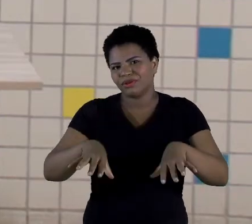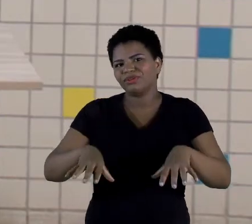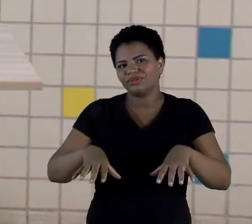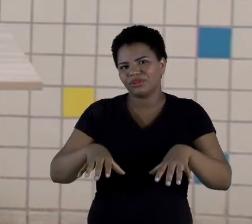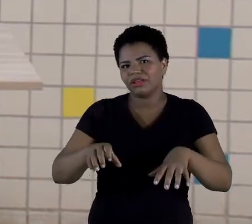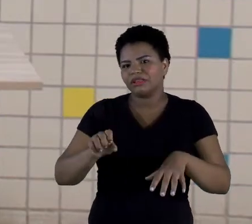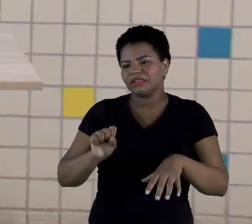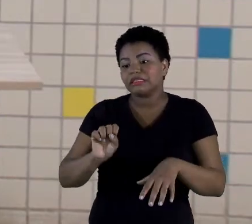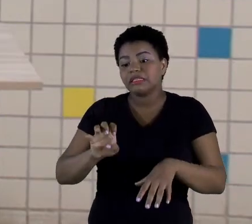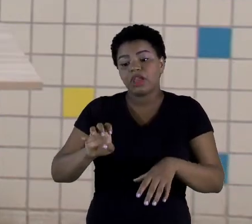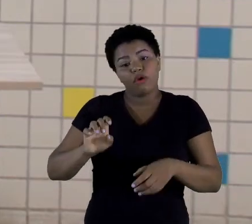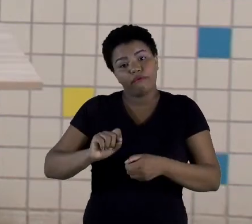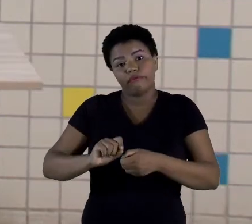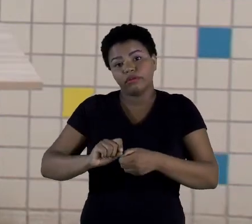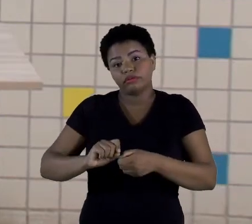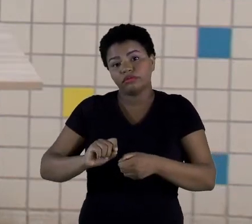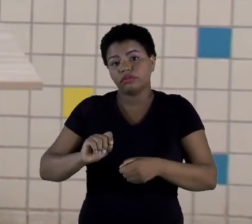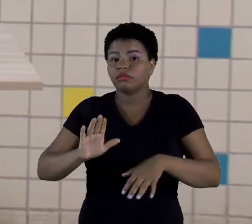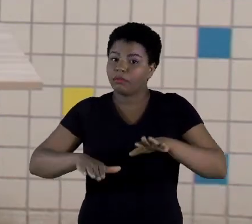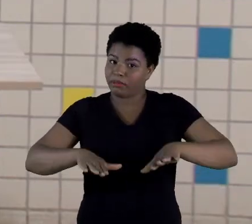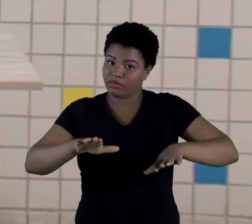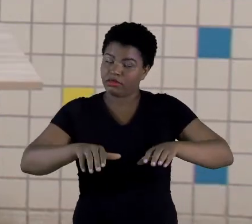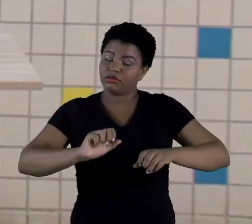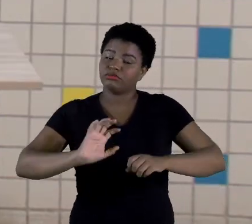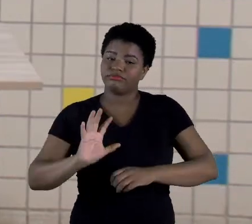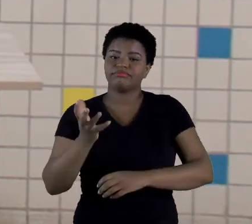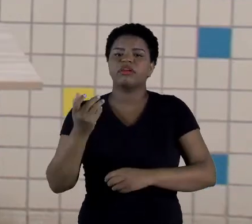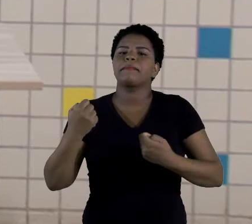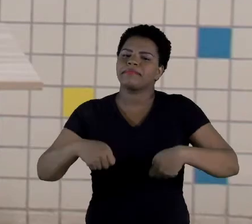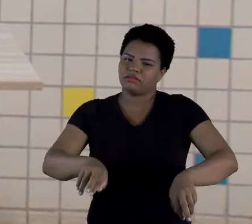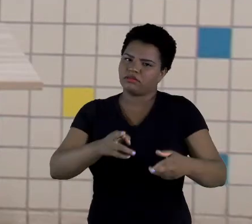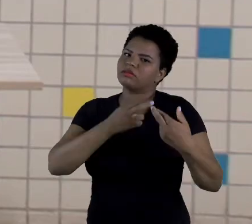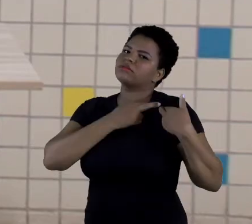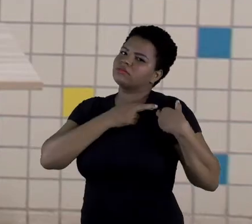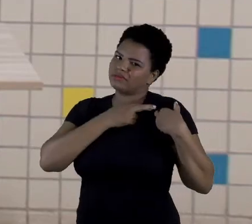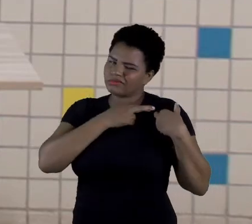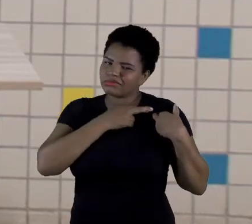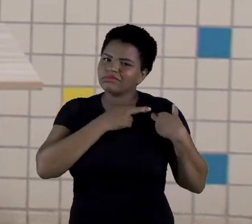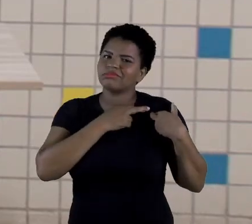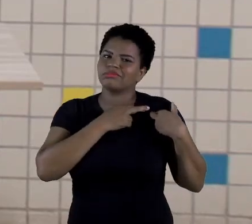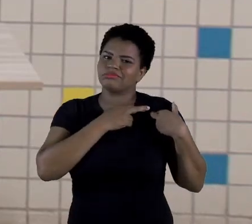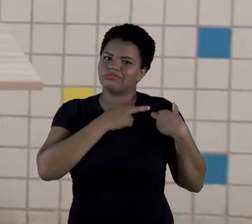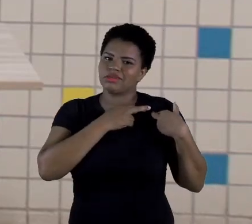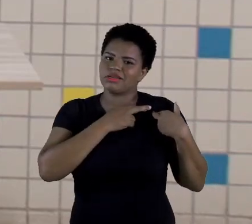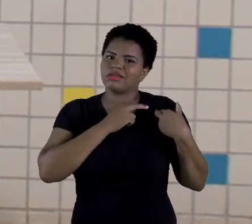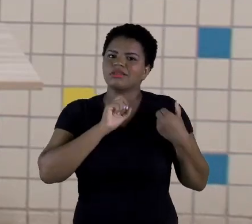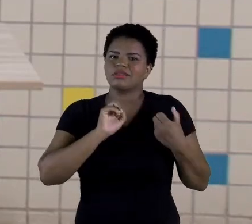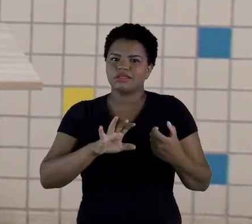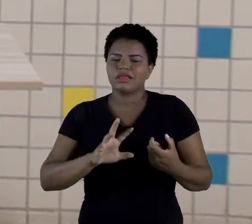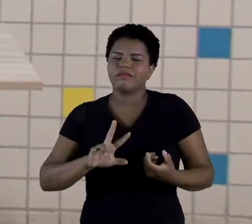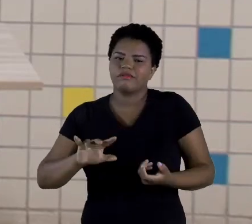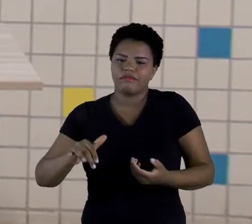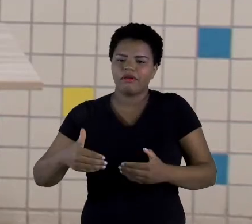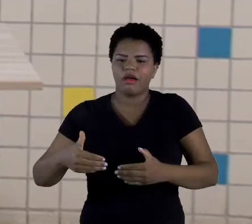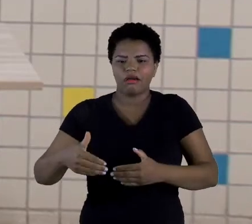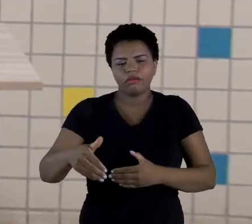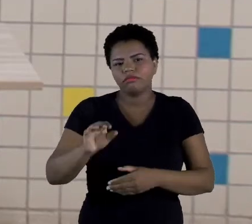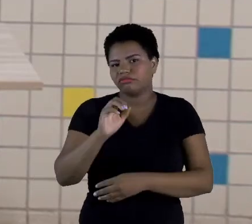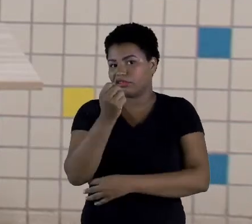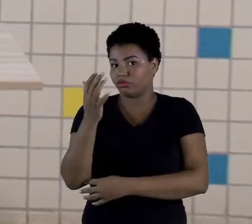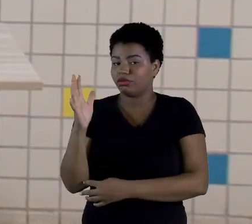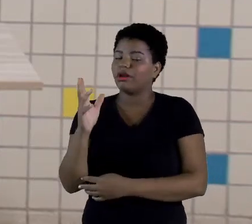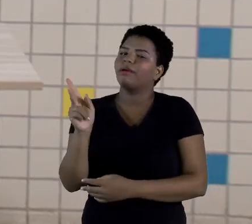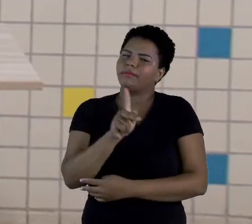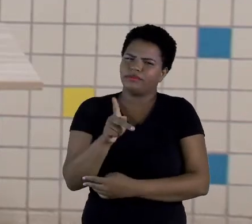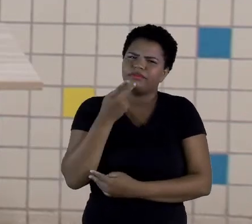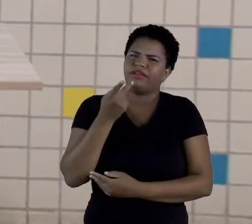essa ação. Então, nós temos que ter muita responsabilidade quando a gente vai tratar a nossa natureza. Isso a professora tem falado